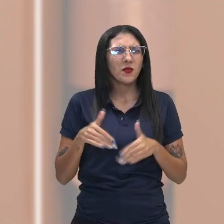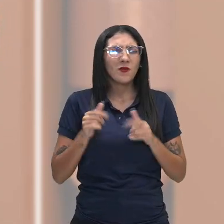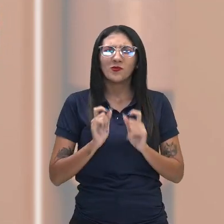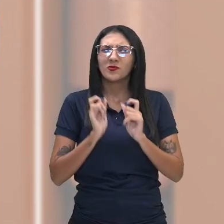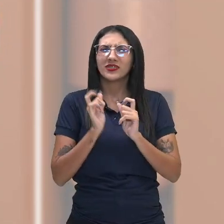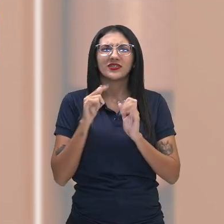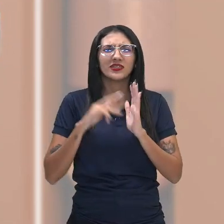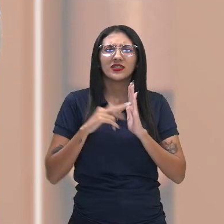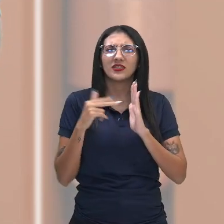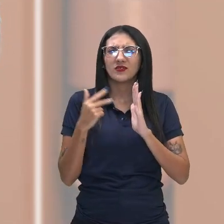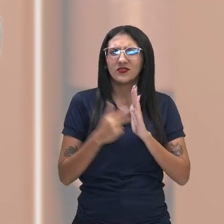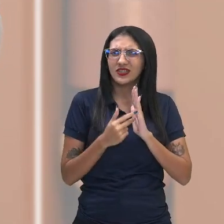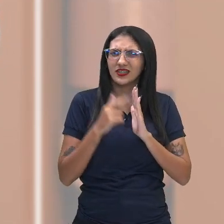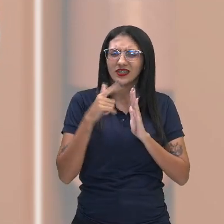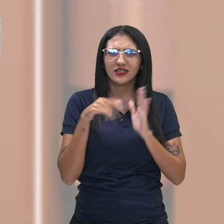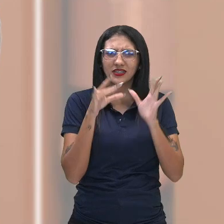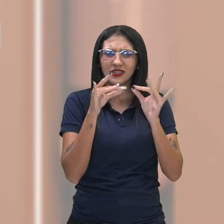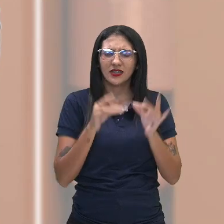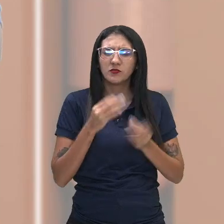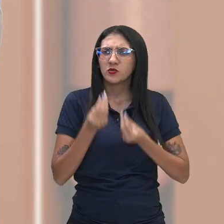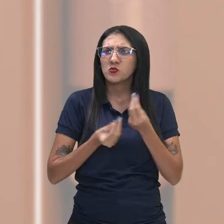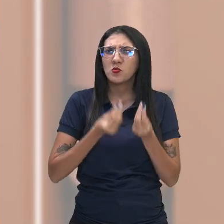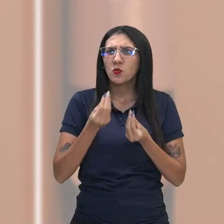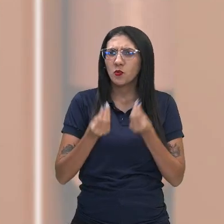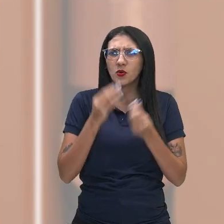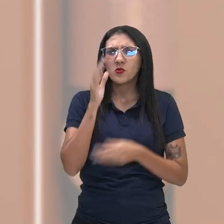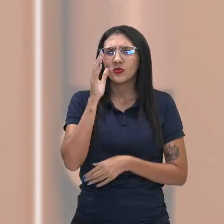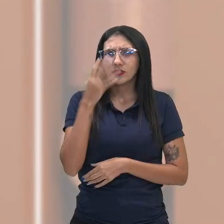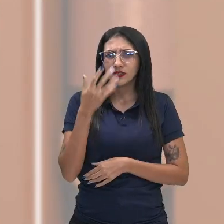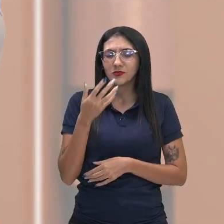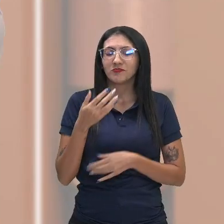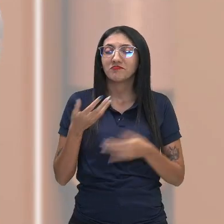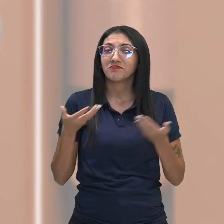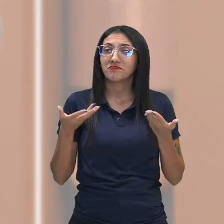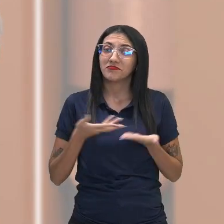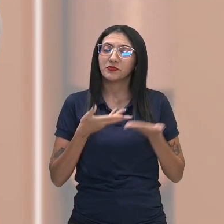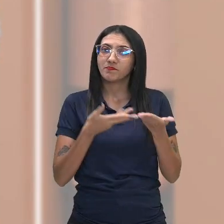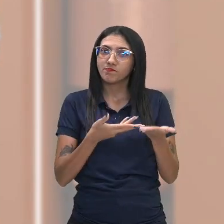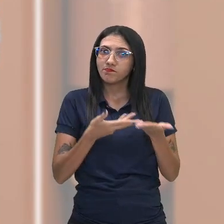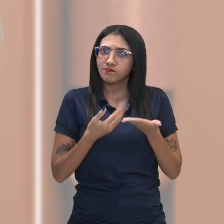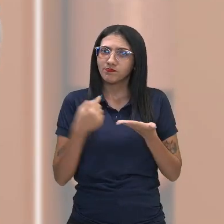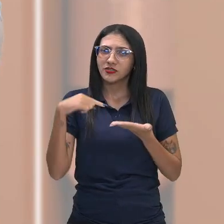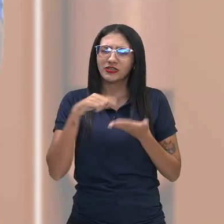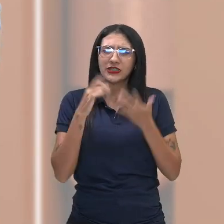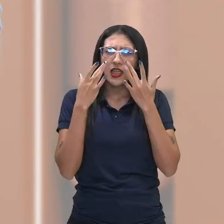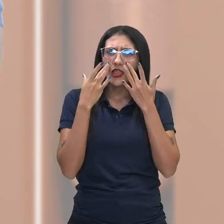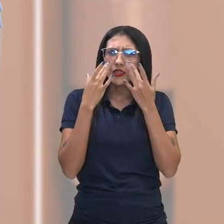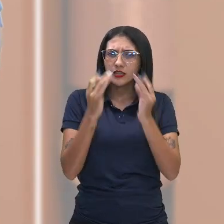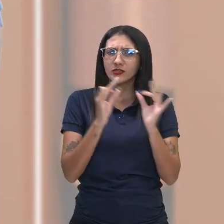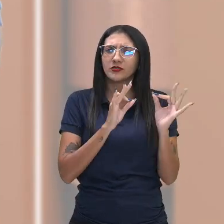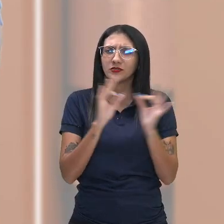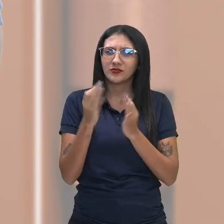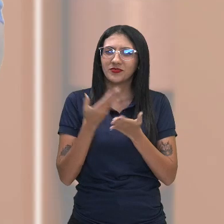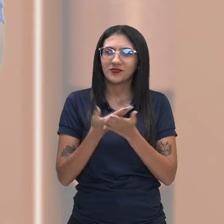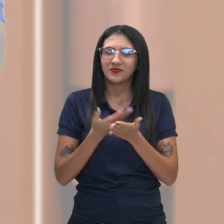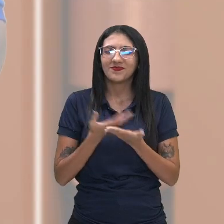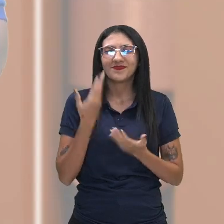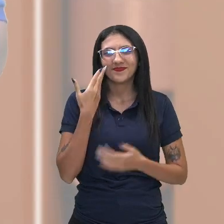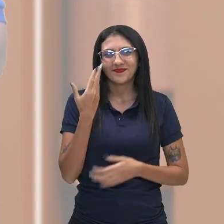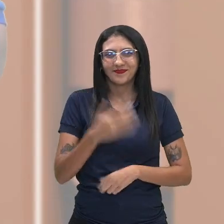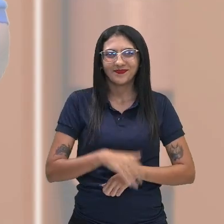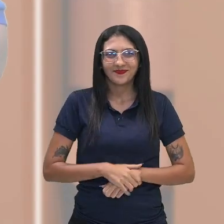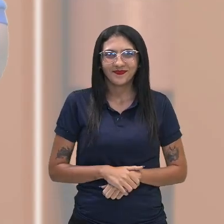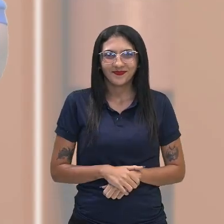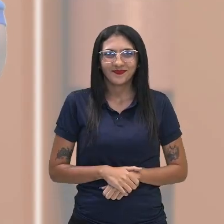cidades e do comércio, de fato, como ele se desenvolve, convido vocês a ficarem bem atentos durante toda a aula. Então,